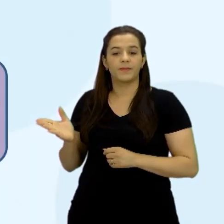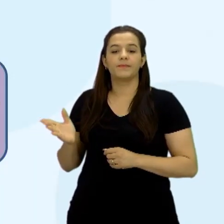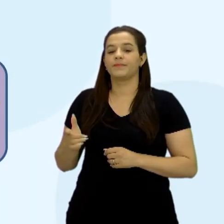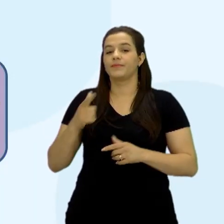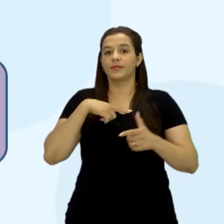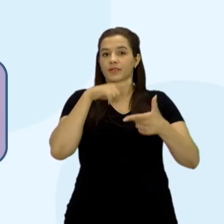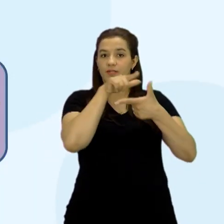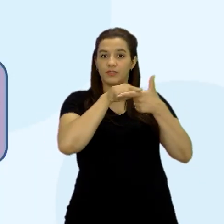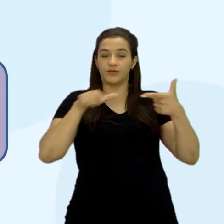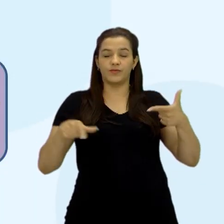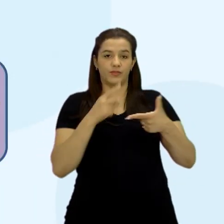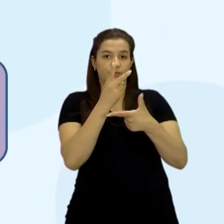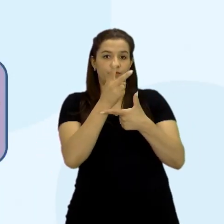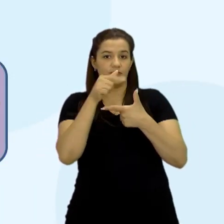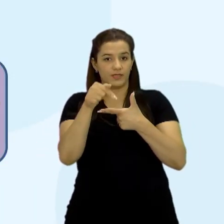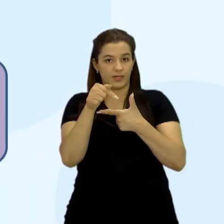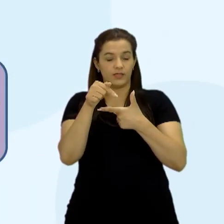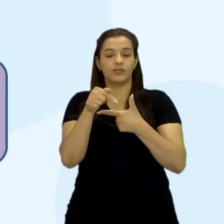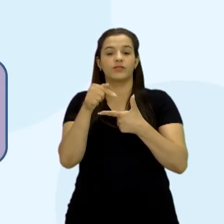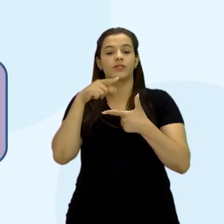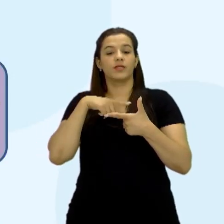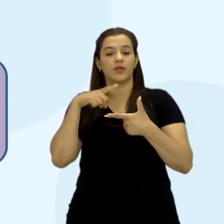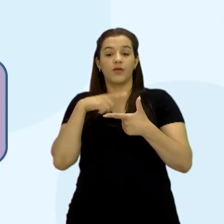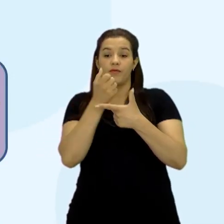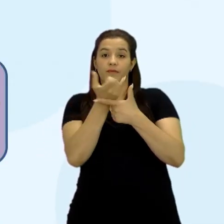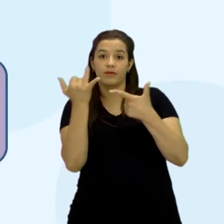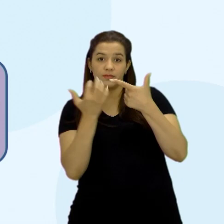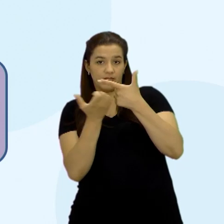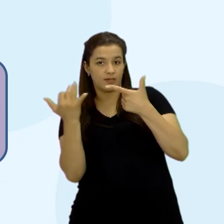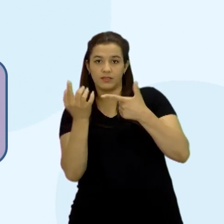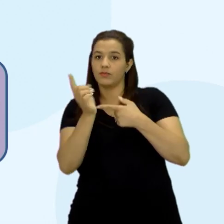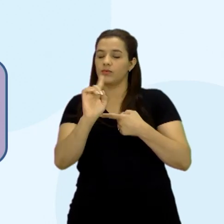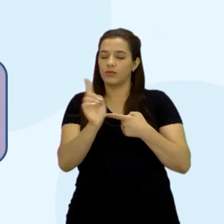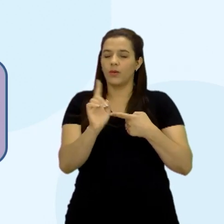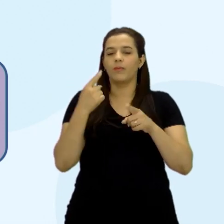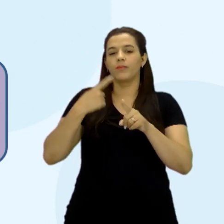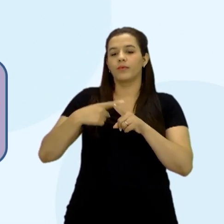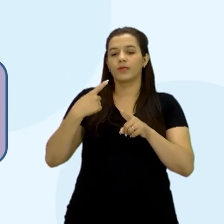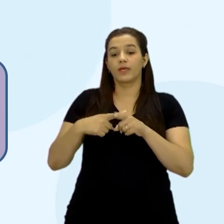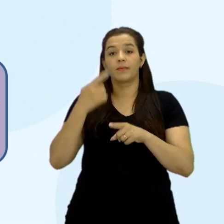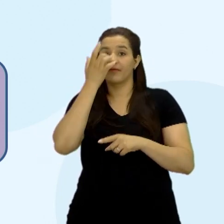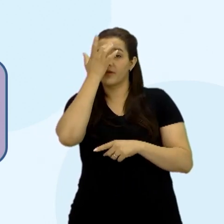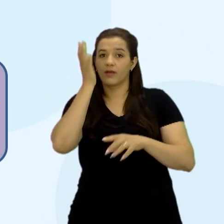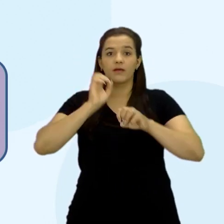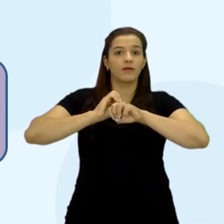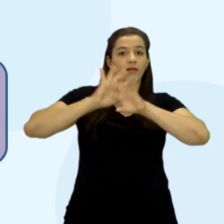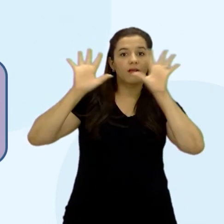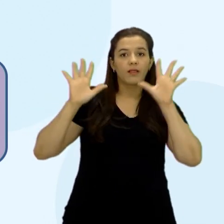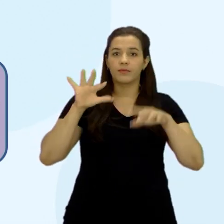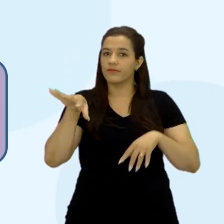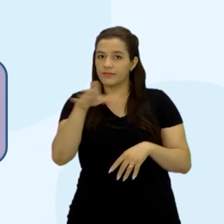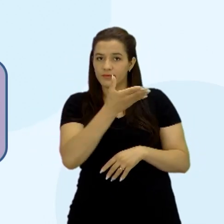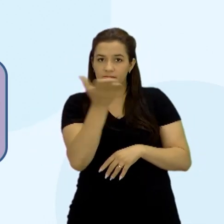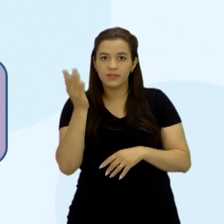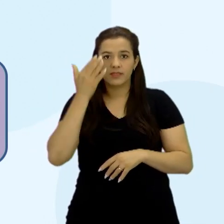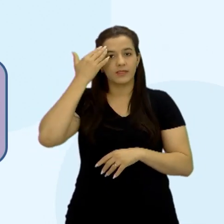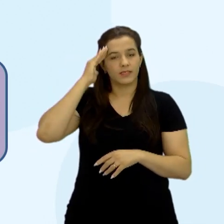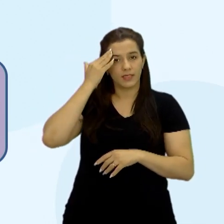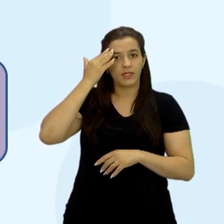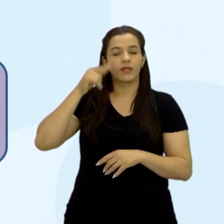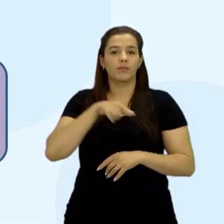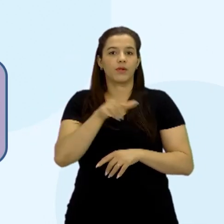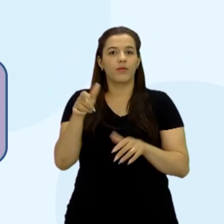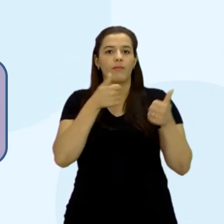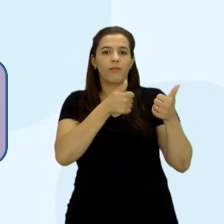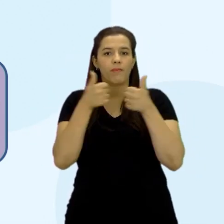os dois lados por 27. Eu não escrevi em forma de fração não, viu, Vivi? Eu deixei assim pra ficar tá até mais claro, tá bom? Uhum. Pra aparecer bem